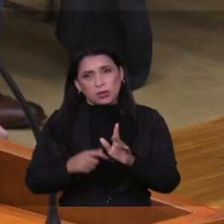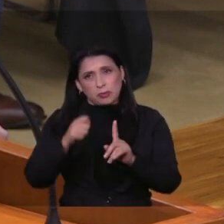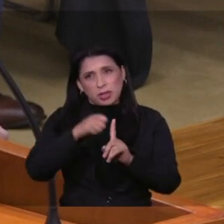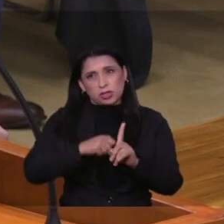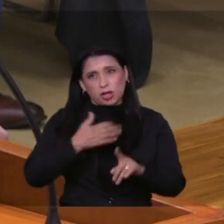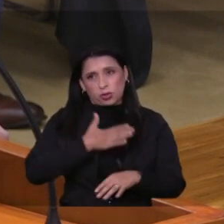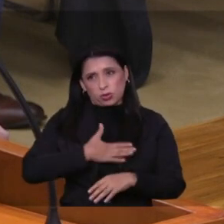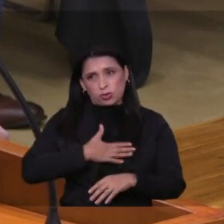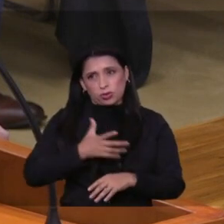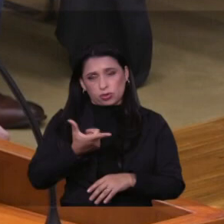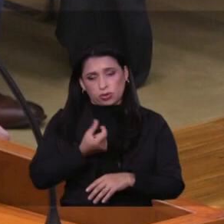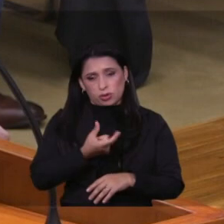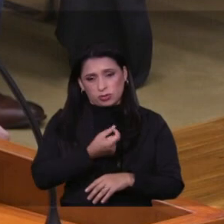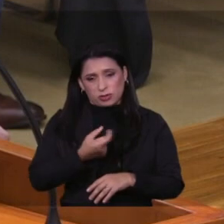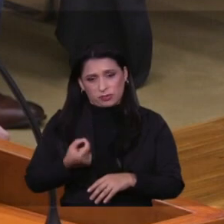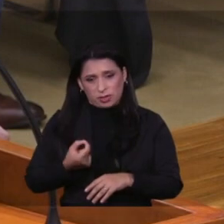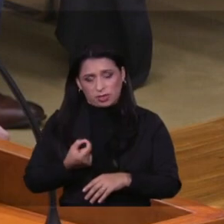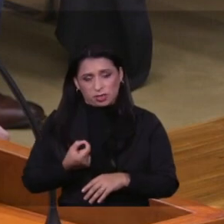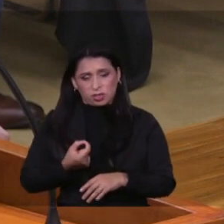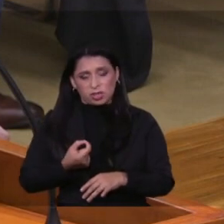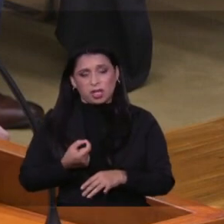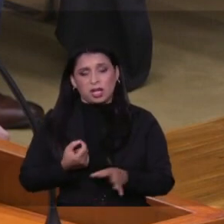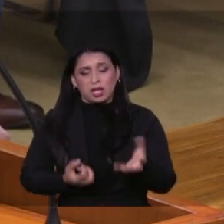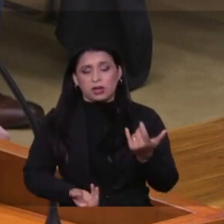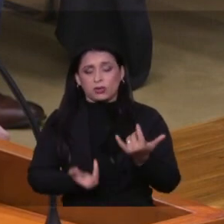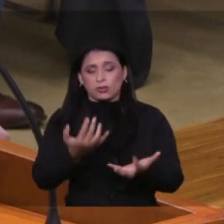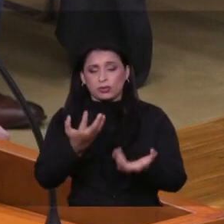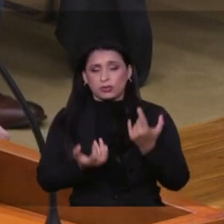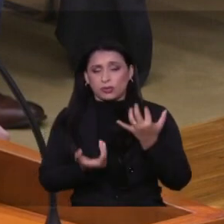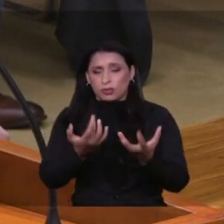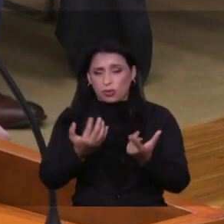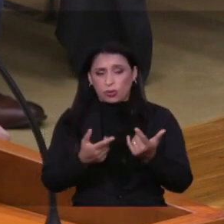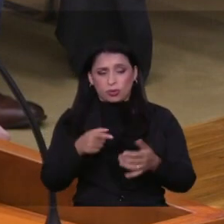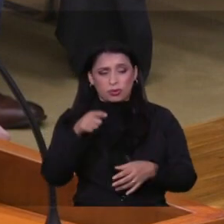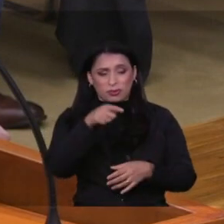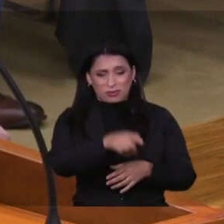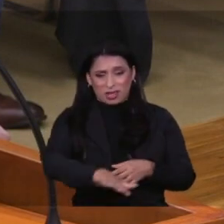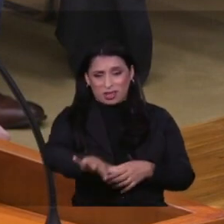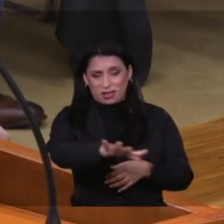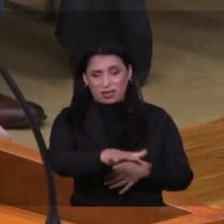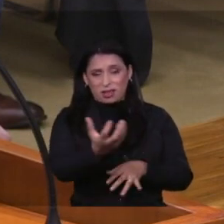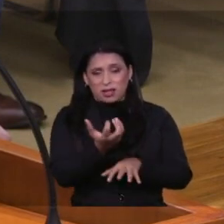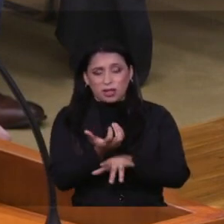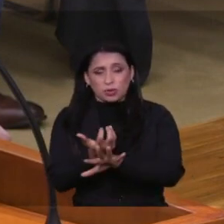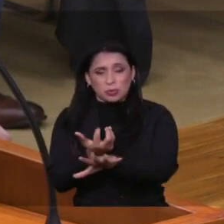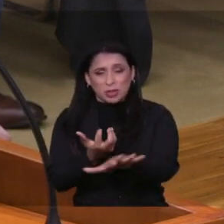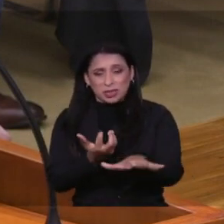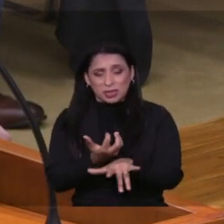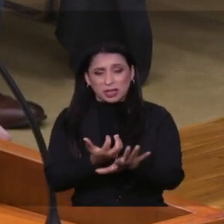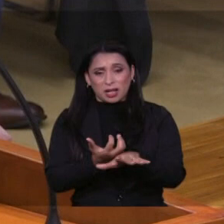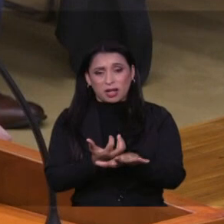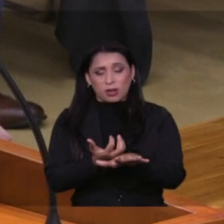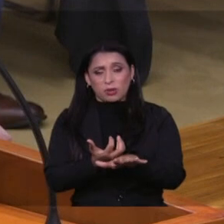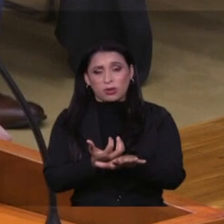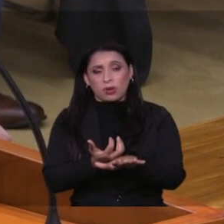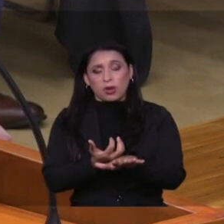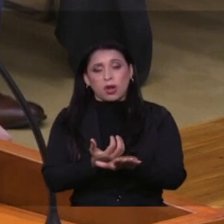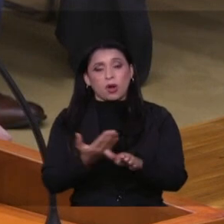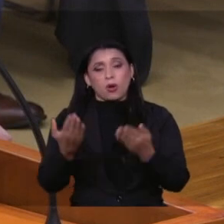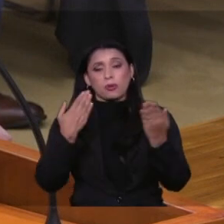2020, a queimada no Pantanal equivalia aos 6 últimos